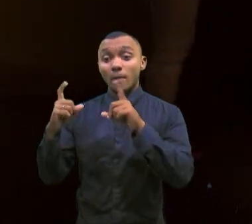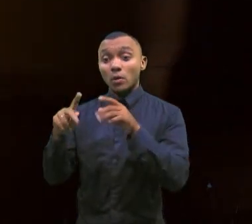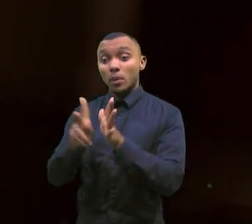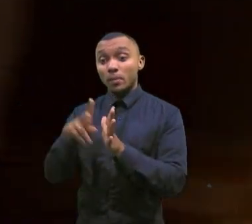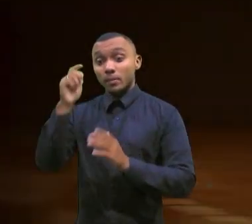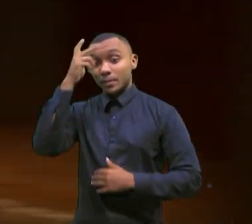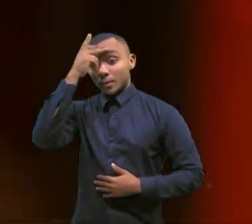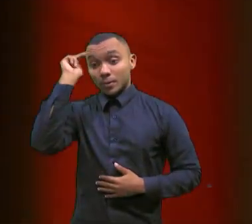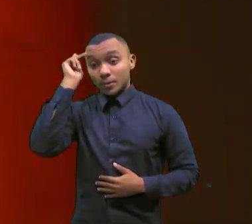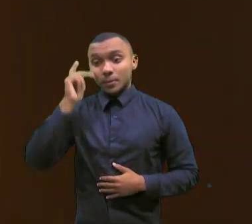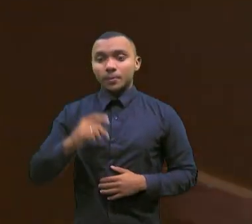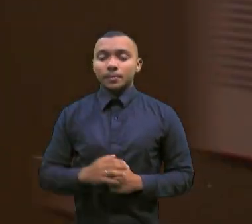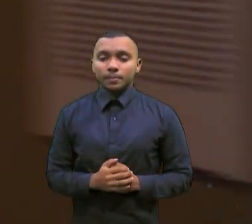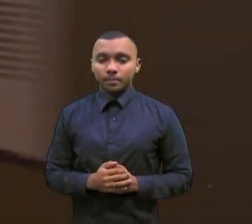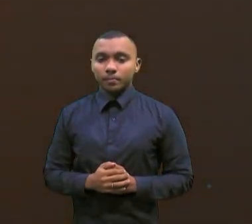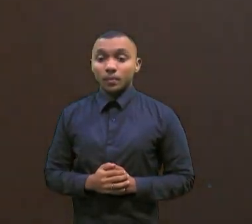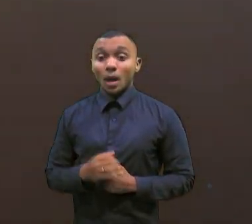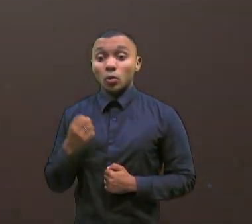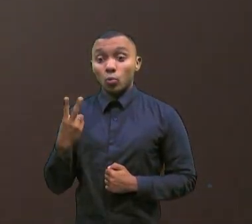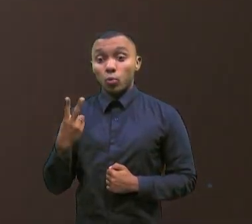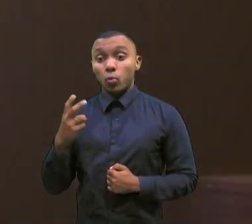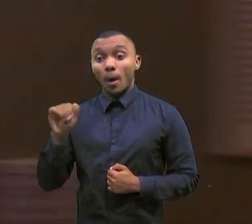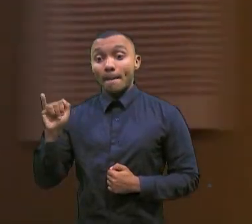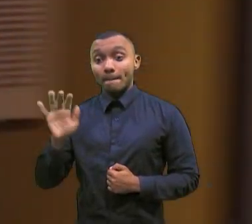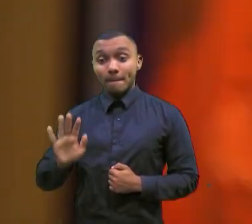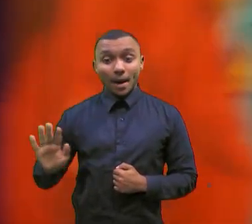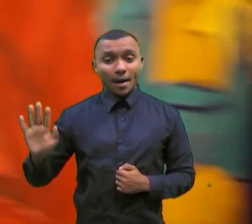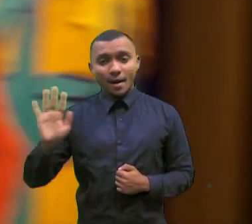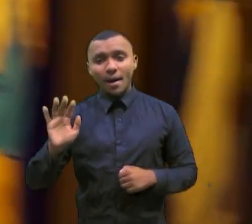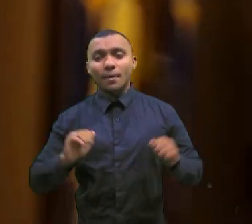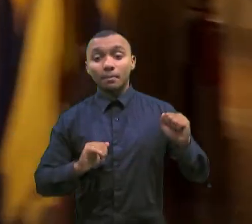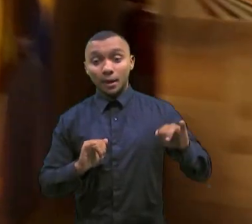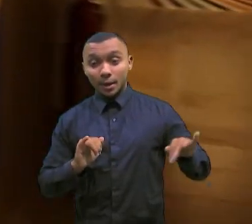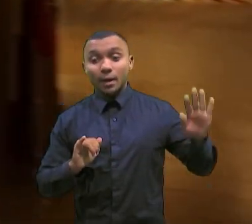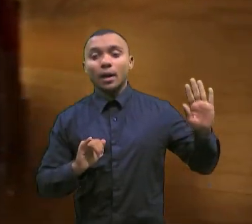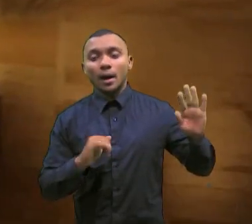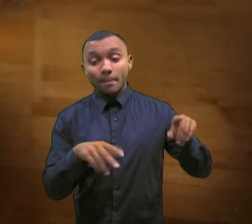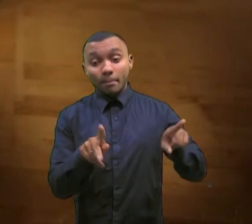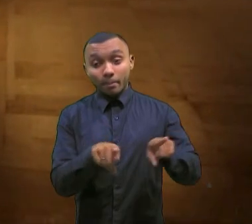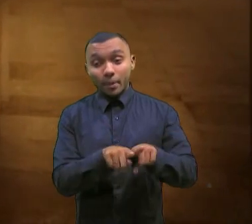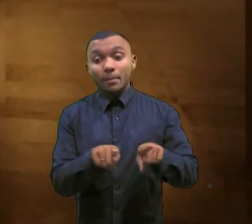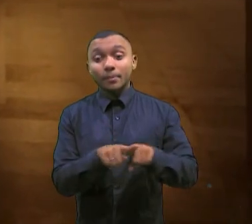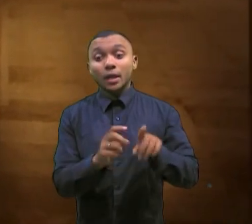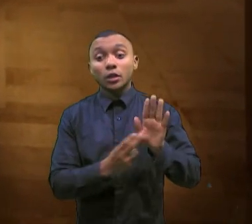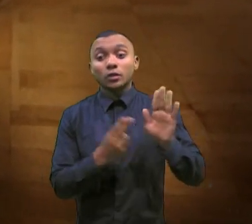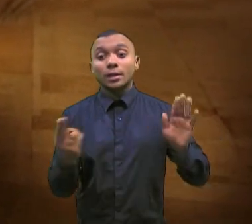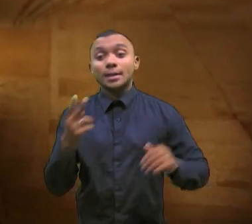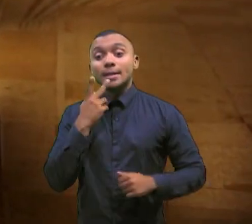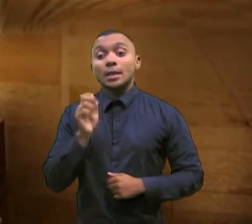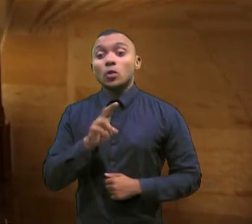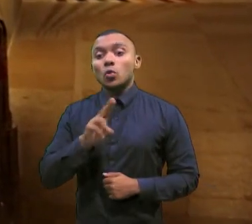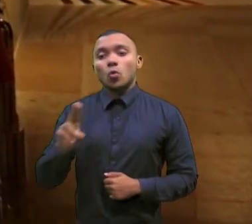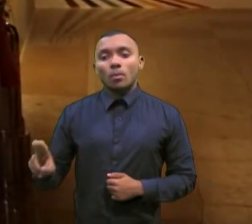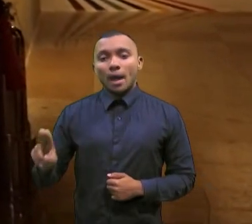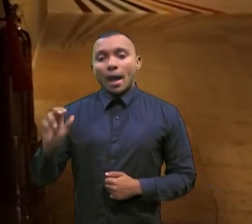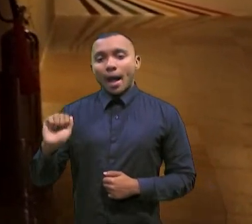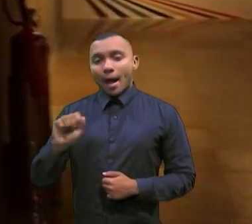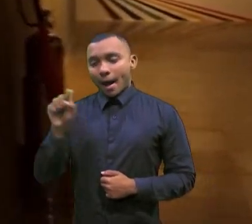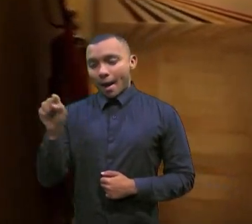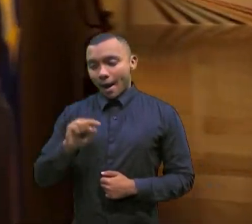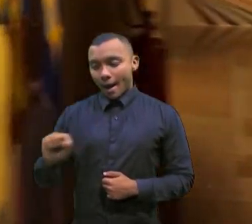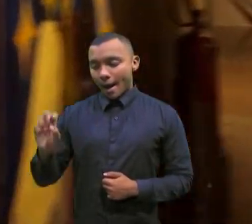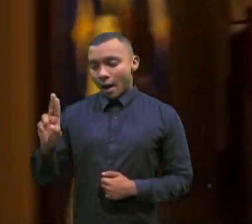Aqui, esses dois painéis aqui gigantescos, a gente Esses consegue ver painéis ainda. é de um artista também cearense chamado Azuli. Azuli também